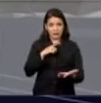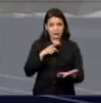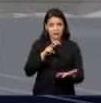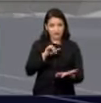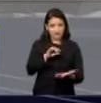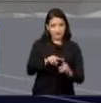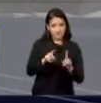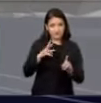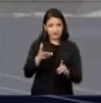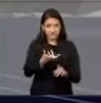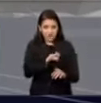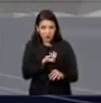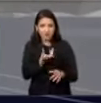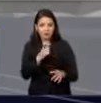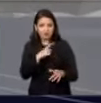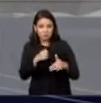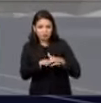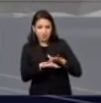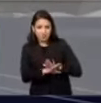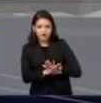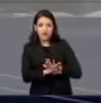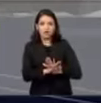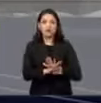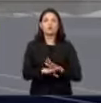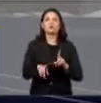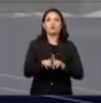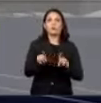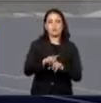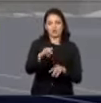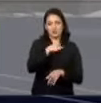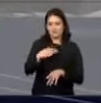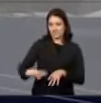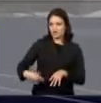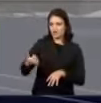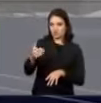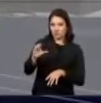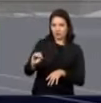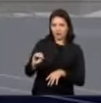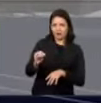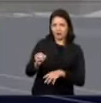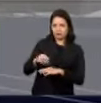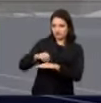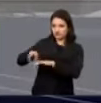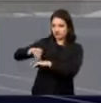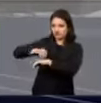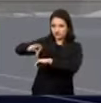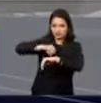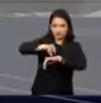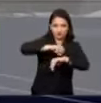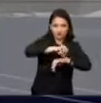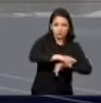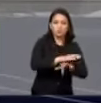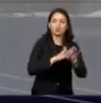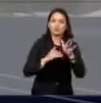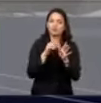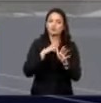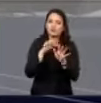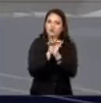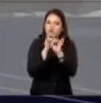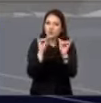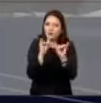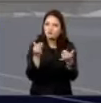será passada para todos os 10 outros ministros, para que todos tenham as informações dos senhores e com eles